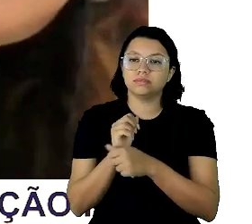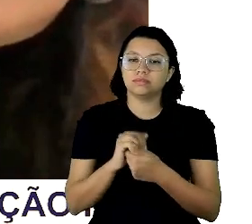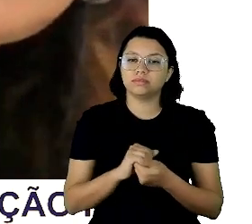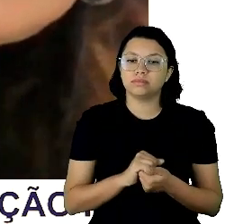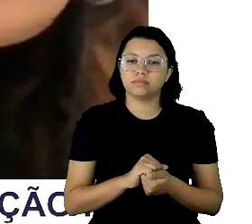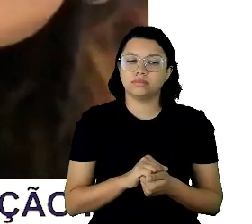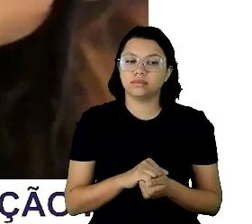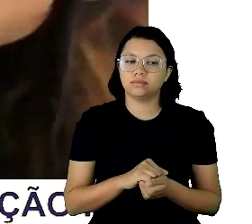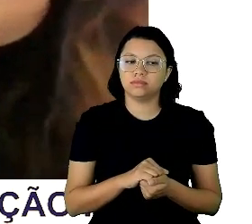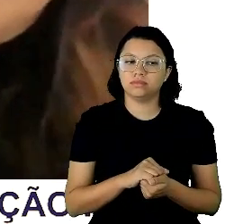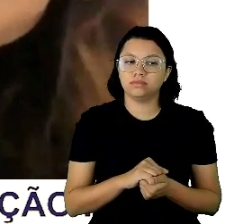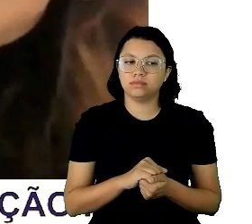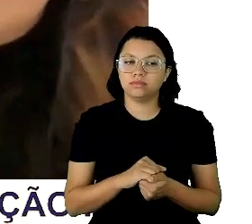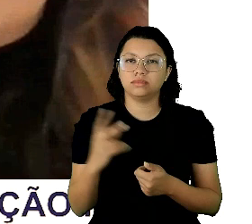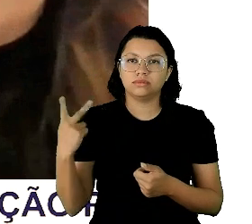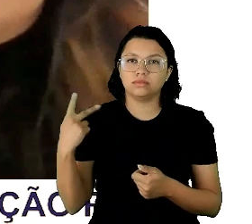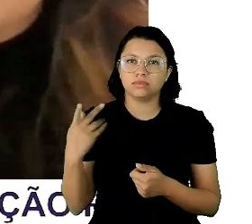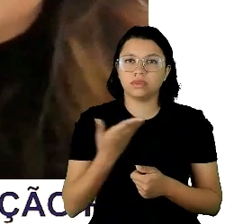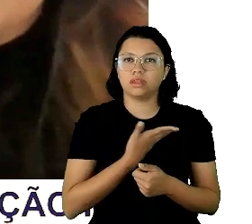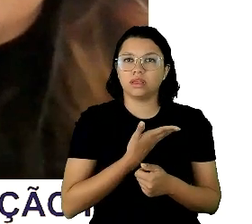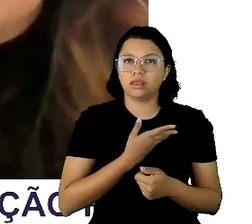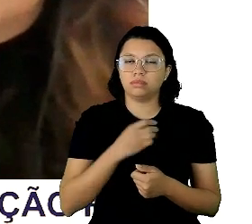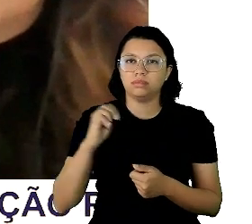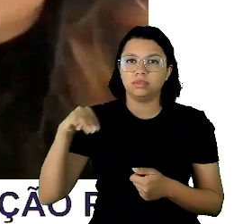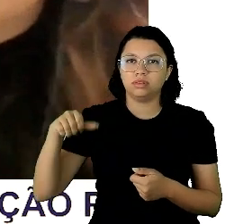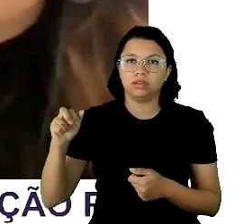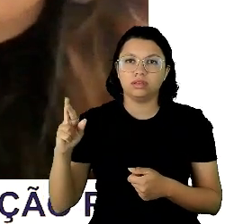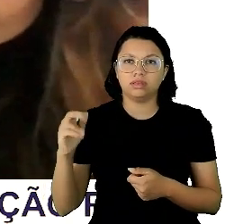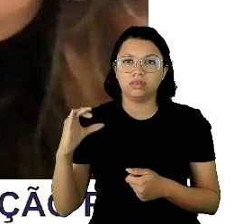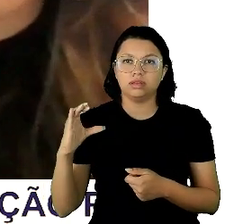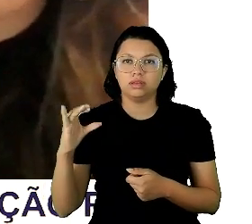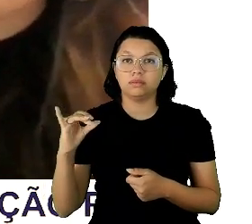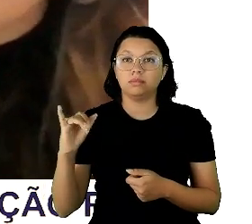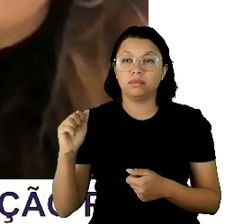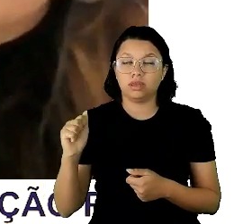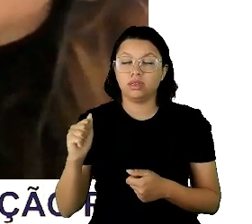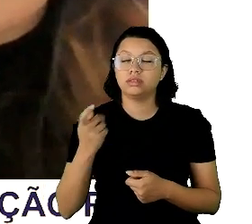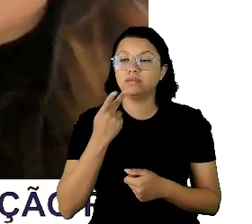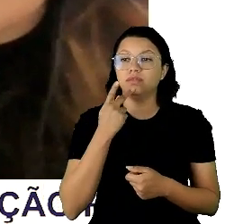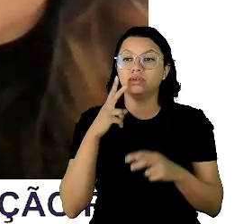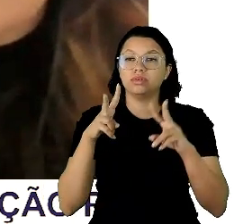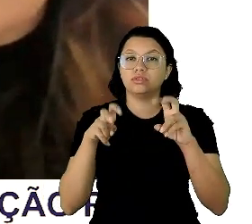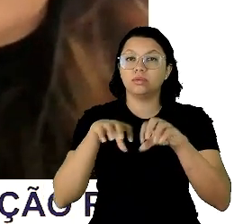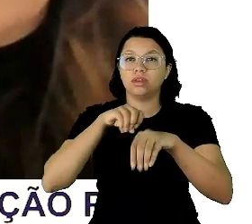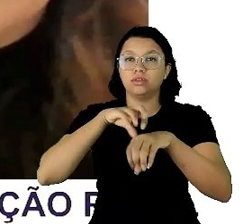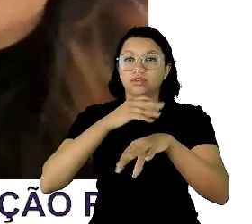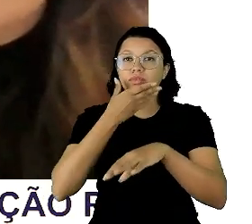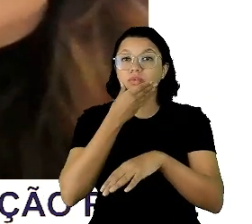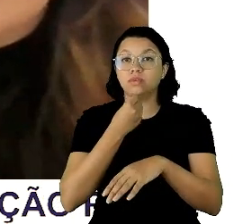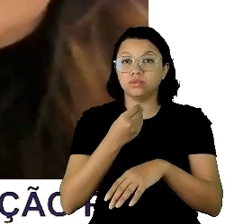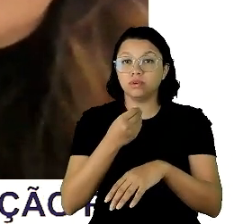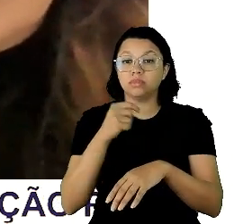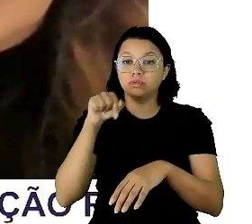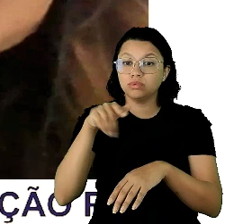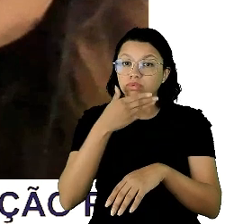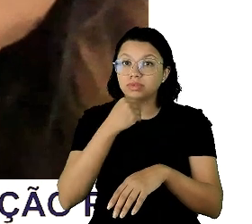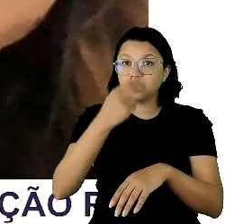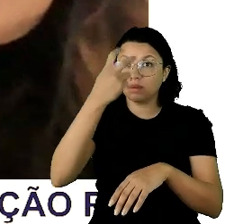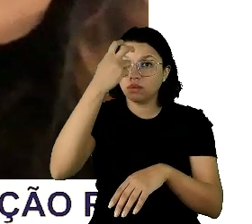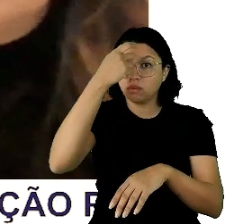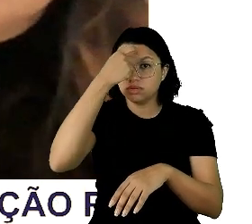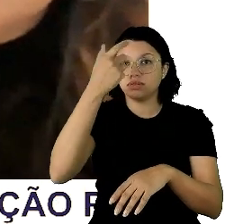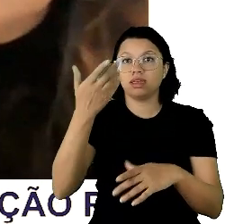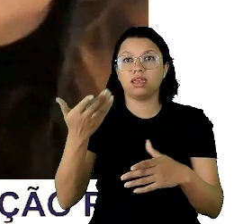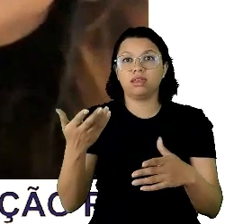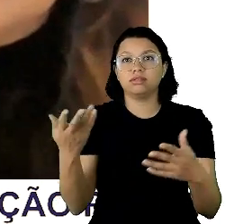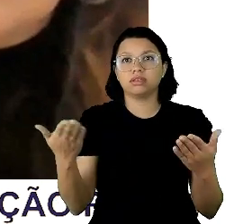que até a nossa colega Márcia passou, né? Sobre a educação dos homens, sobre os homens tomarem essa consciência. É muito importante isso. E